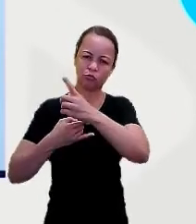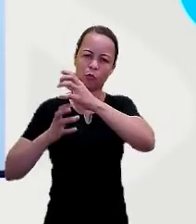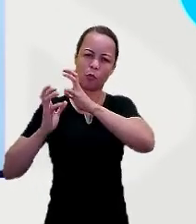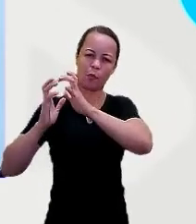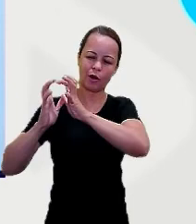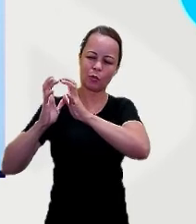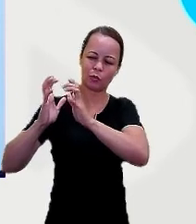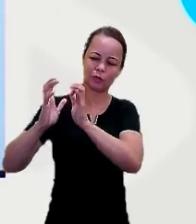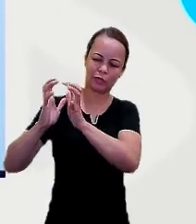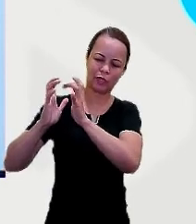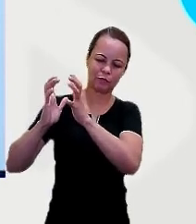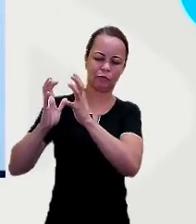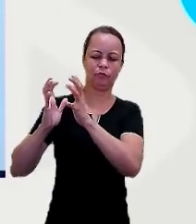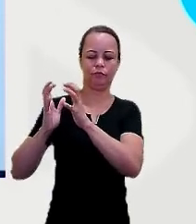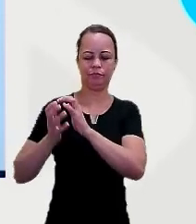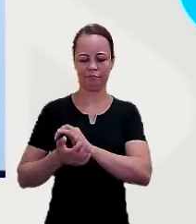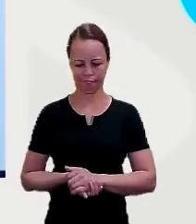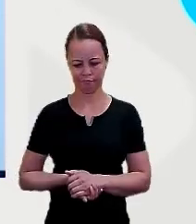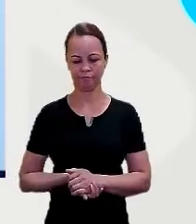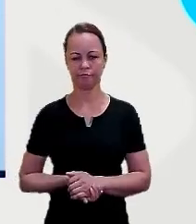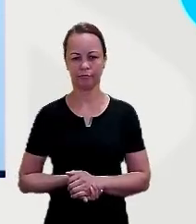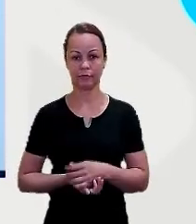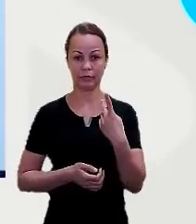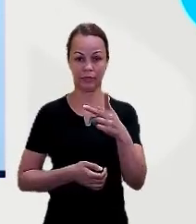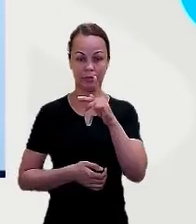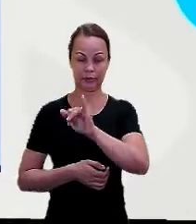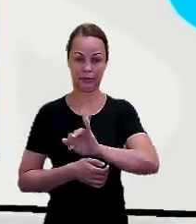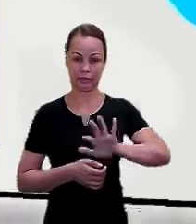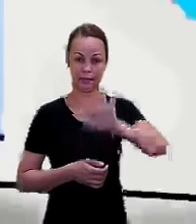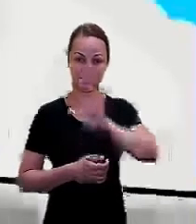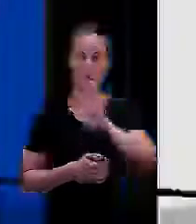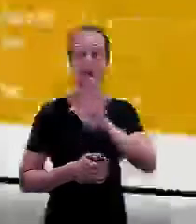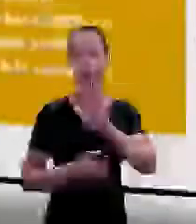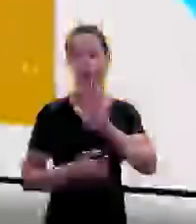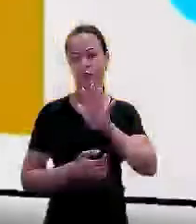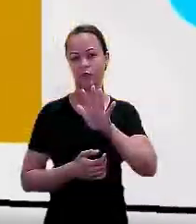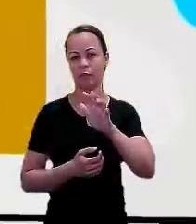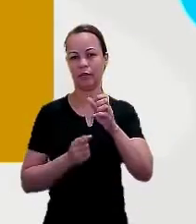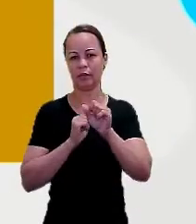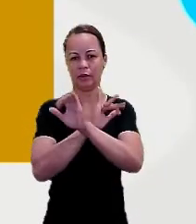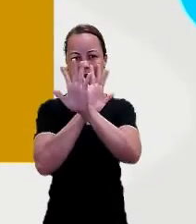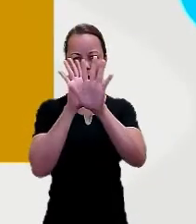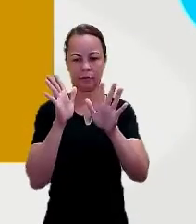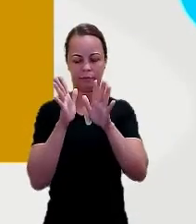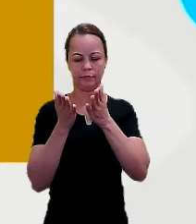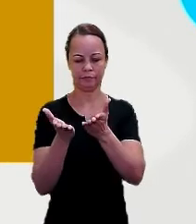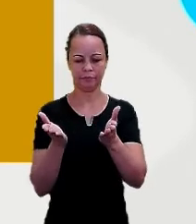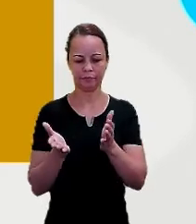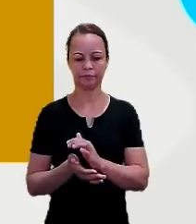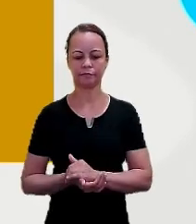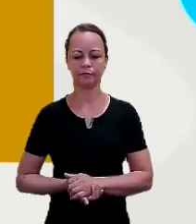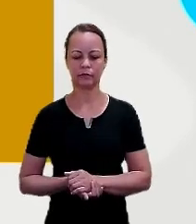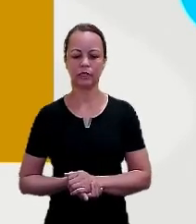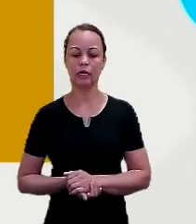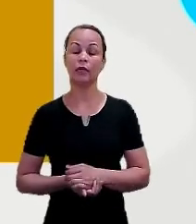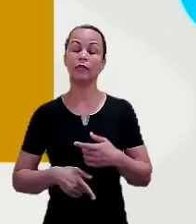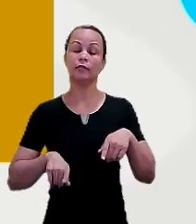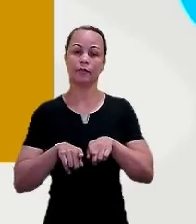córtex pré-frontal. Essa imagem ela é bem nítida nesse sentido. E aí, chamar a atenção sobre as